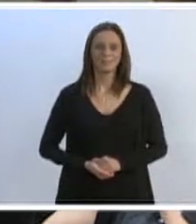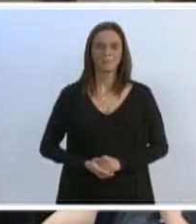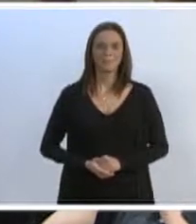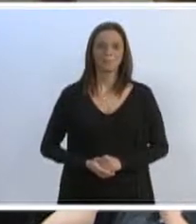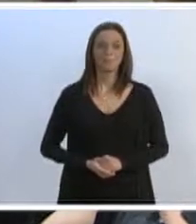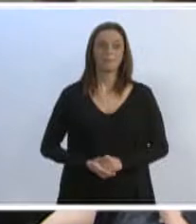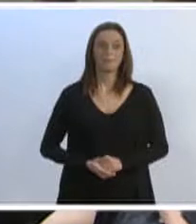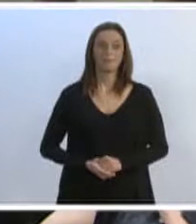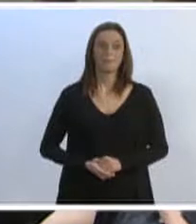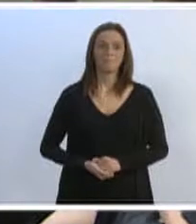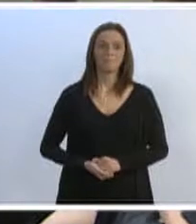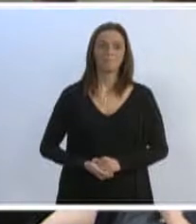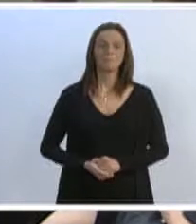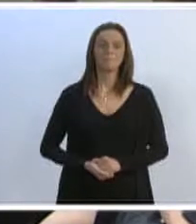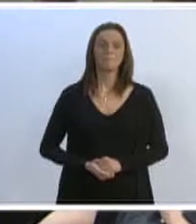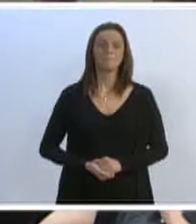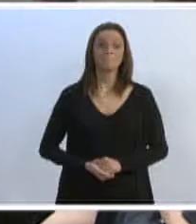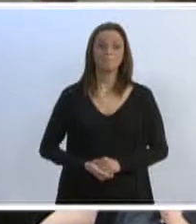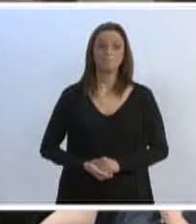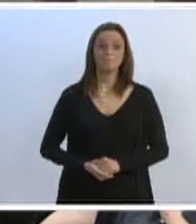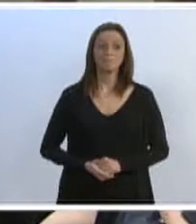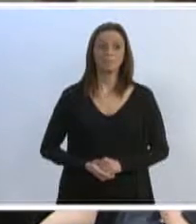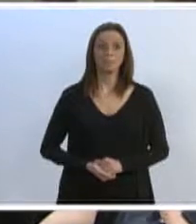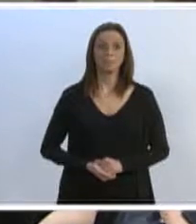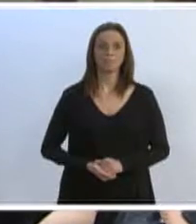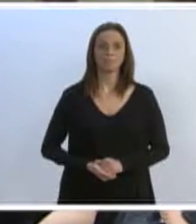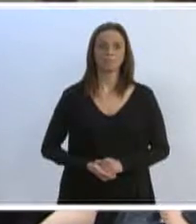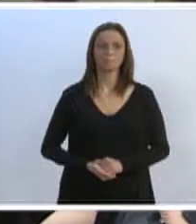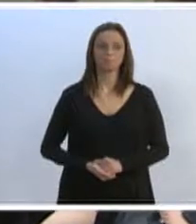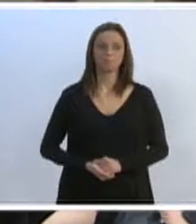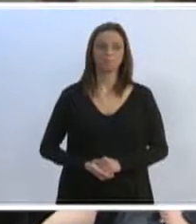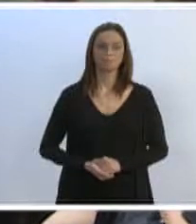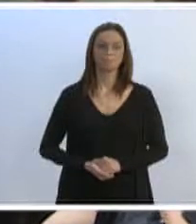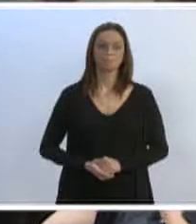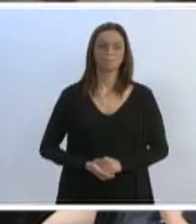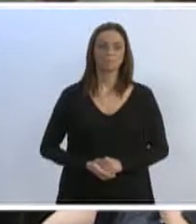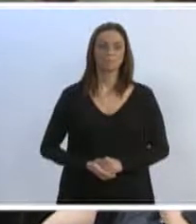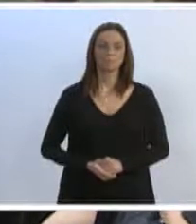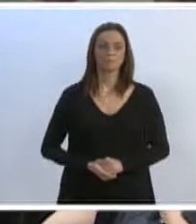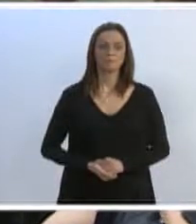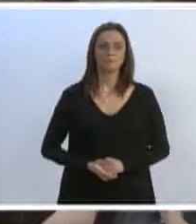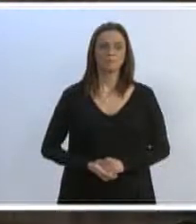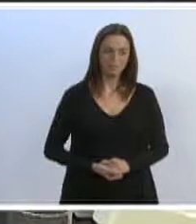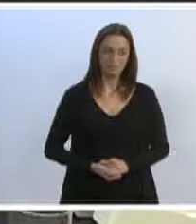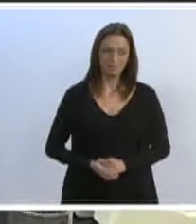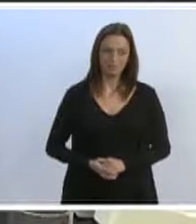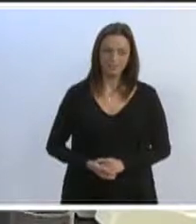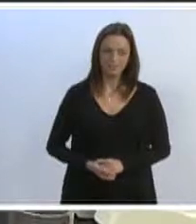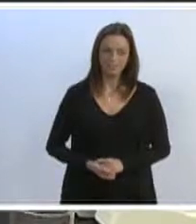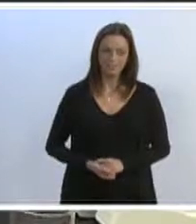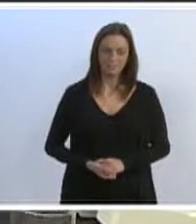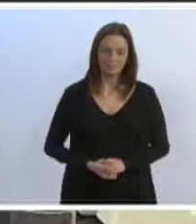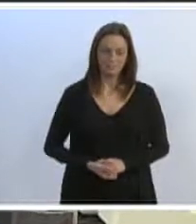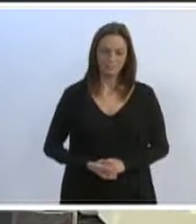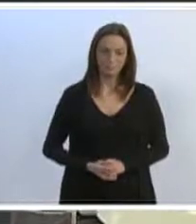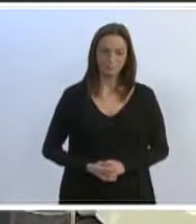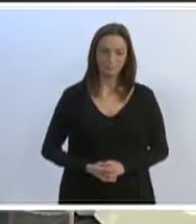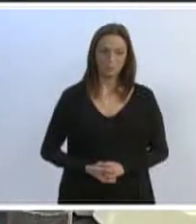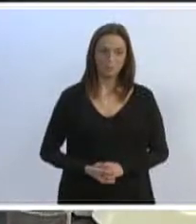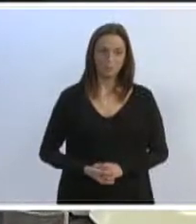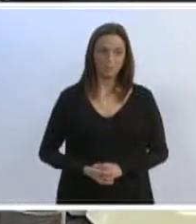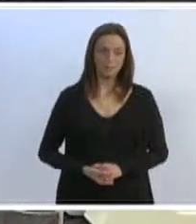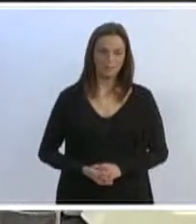impresso. A nossa intenção, sim, é ampliar a pesquisa e o acesso à cultura, à leitura, à produção científica. Hoje nós